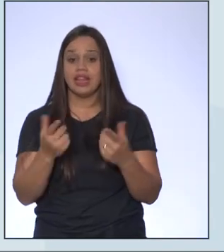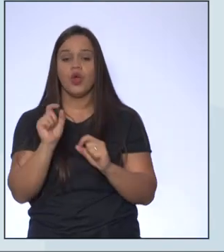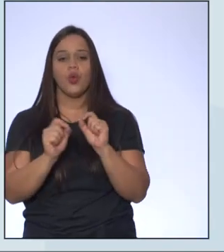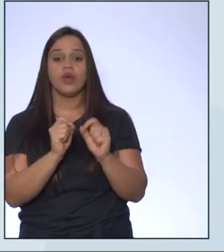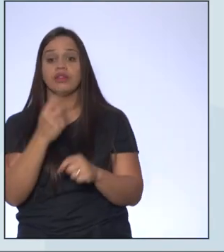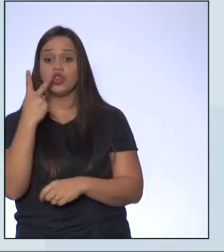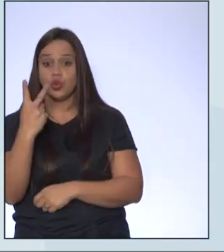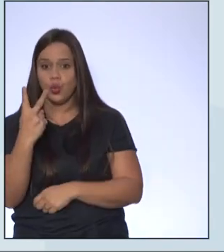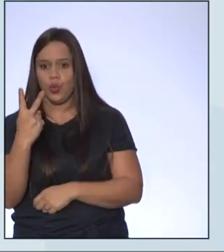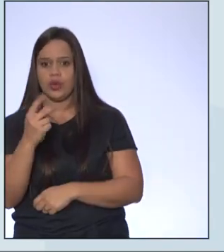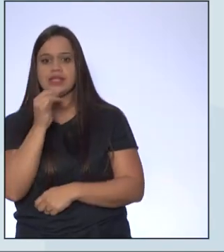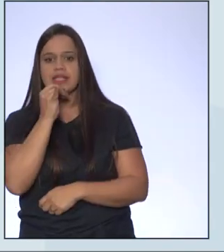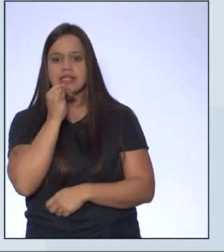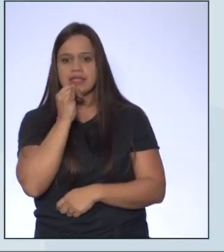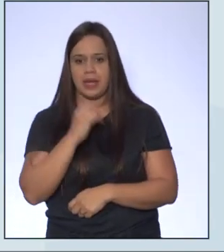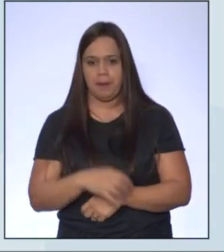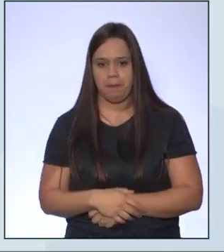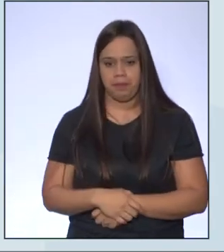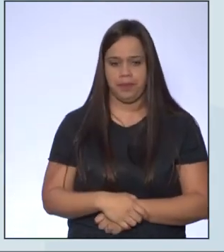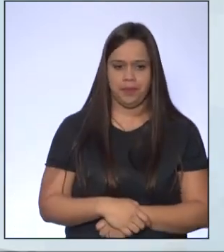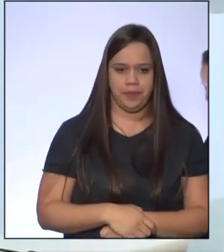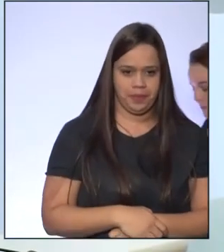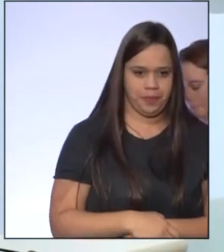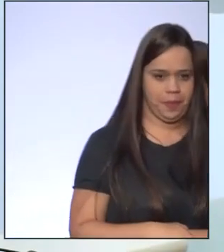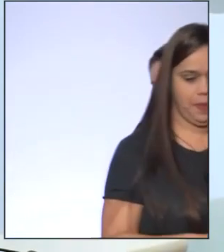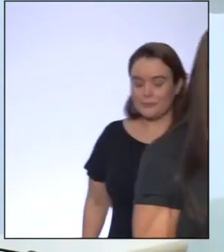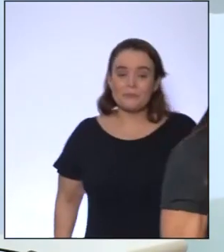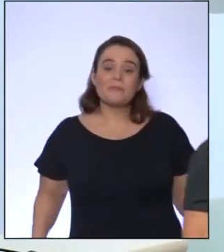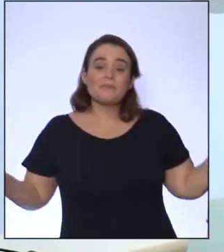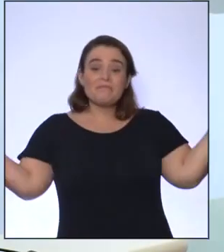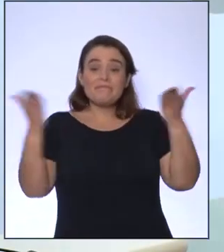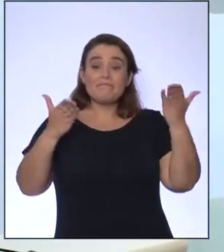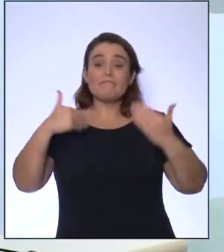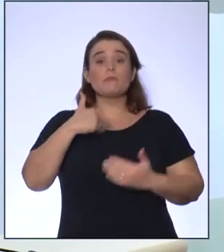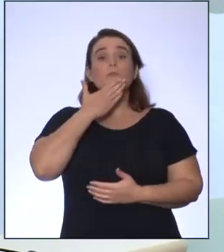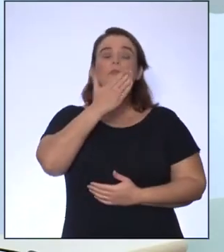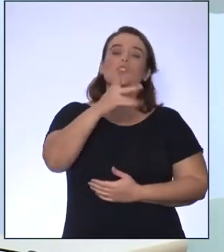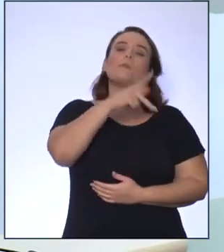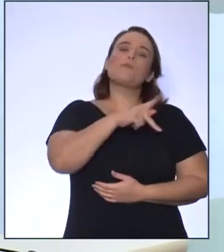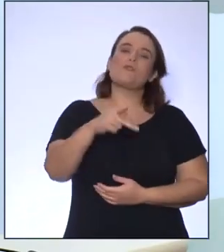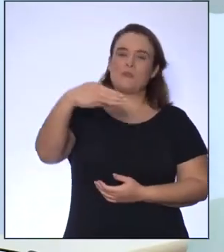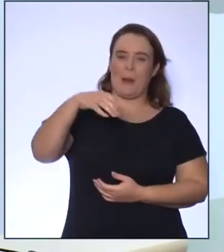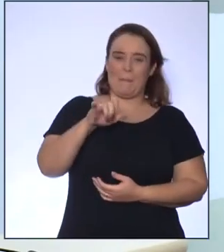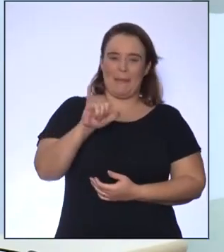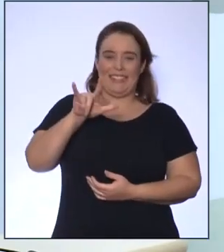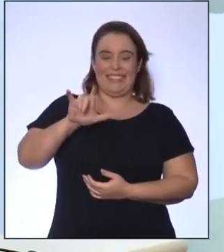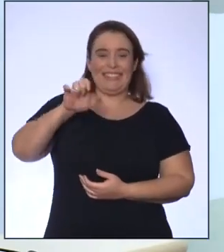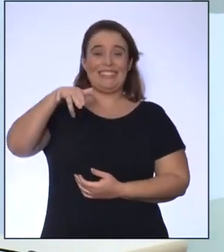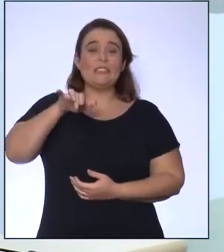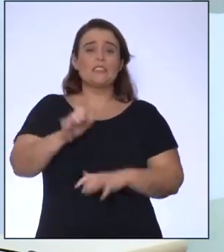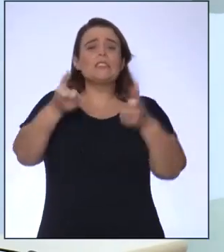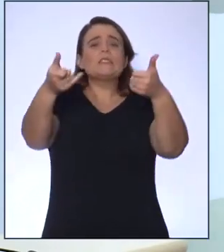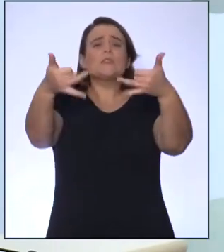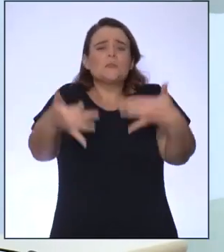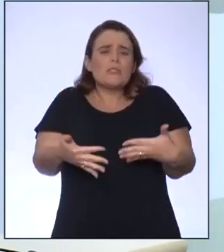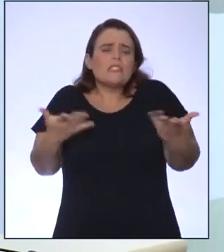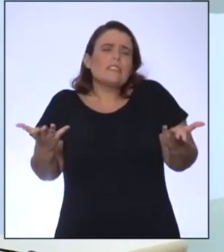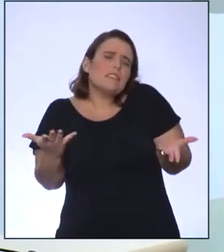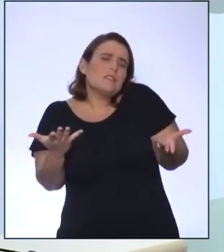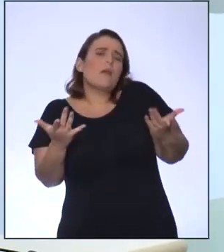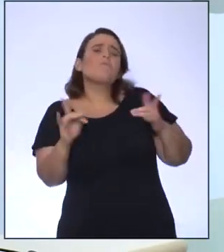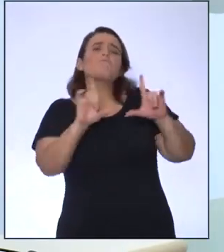dois exemplos. Agora eu vou pedir para a professora Milene, né, falar um pouquinho de pelo menos uma,